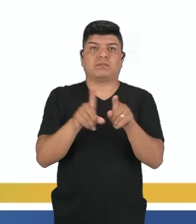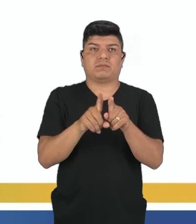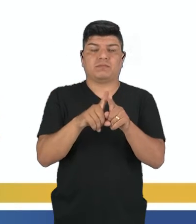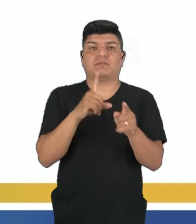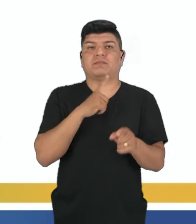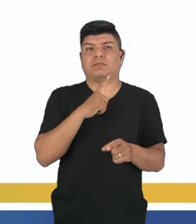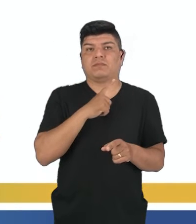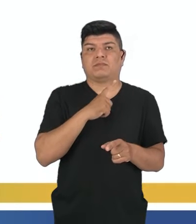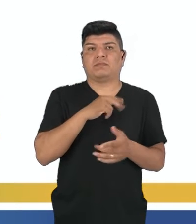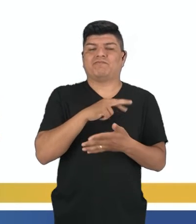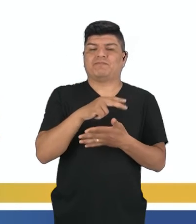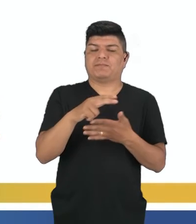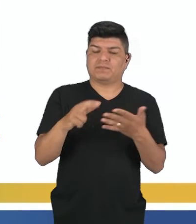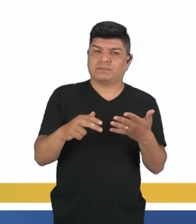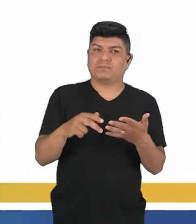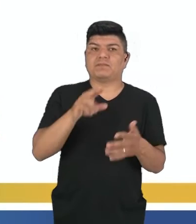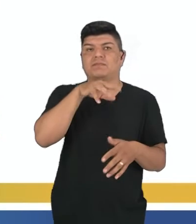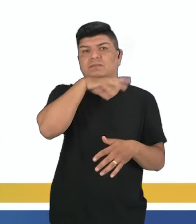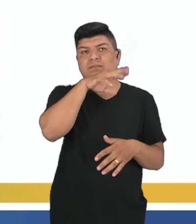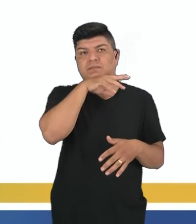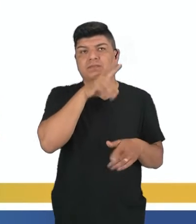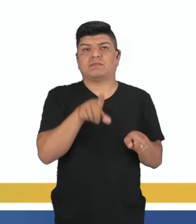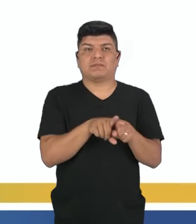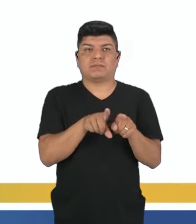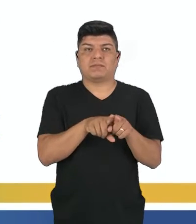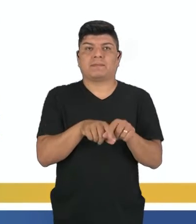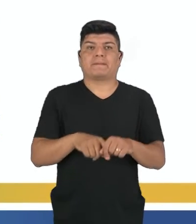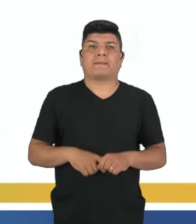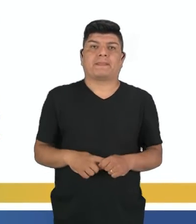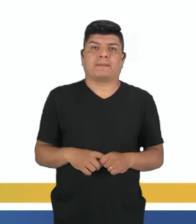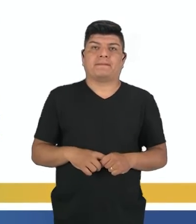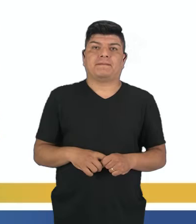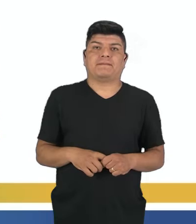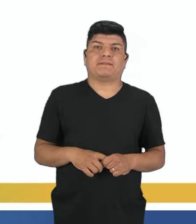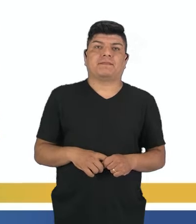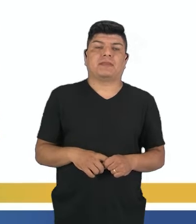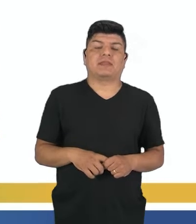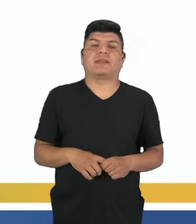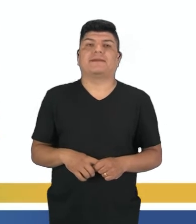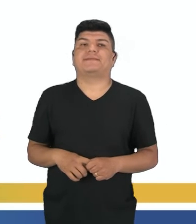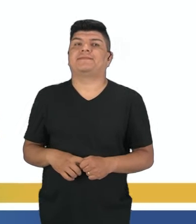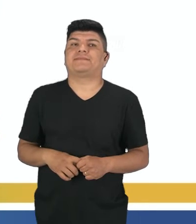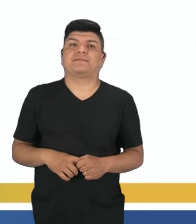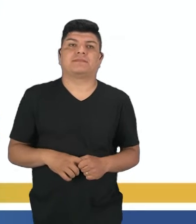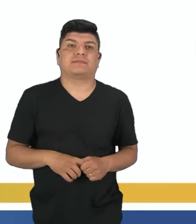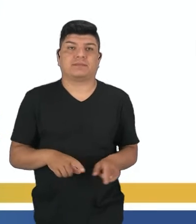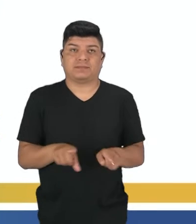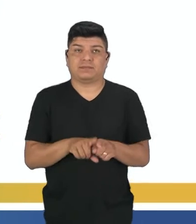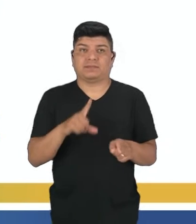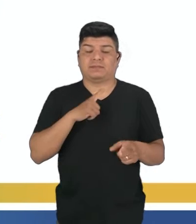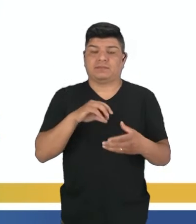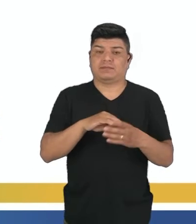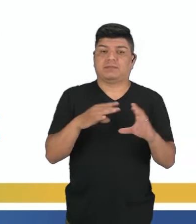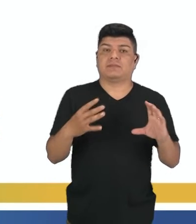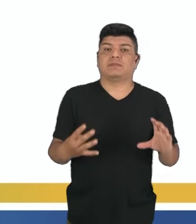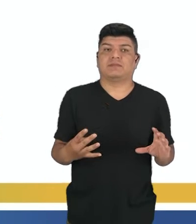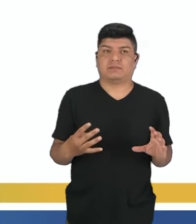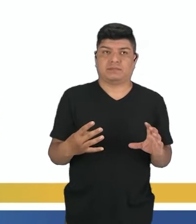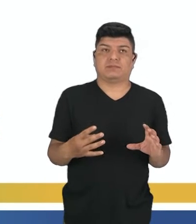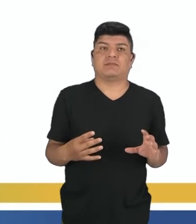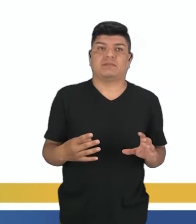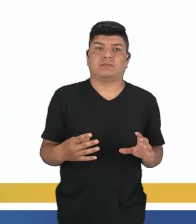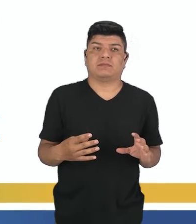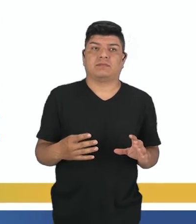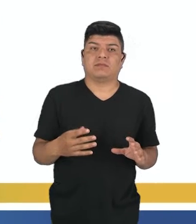também possui uma rica diversidade de espécies endêmicas, além de também possuir essa característica de,